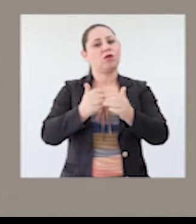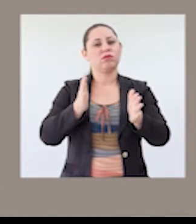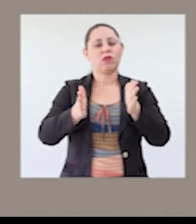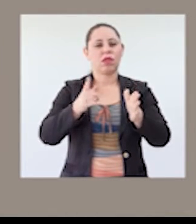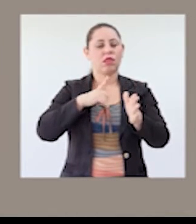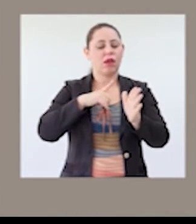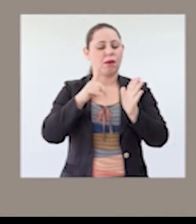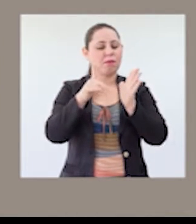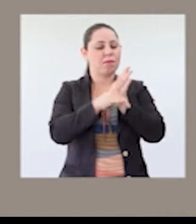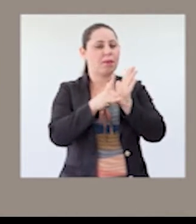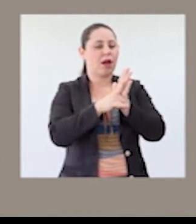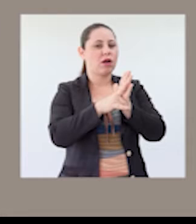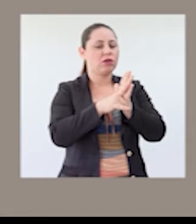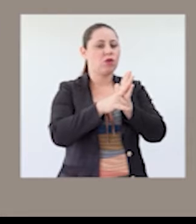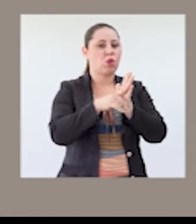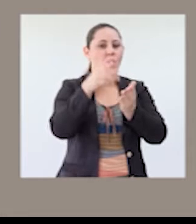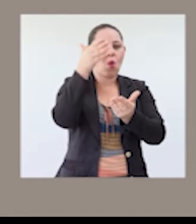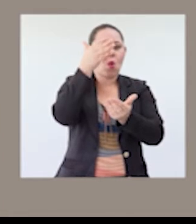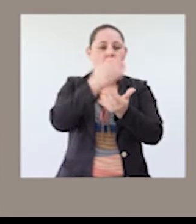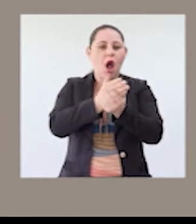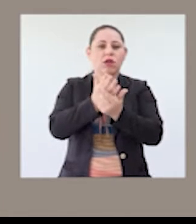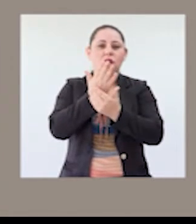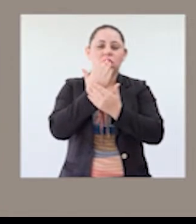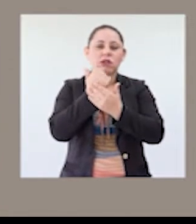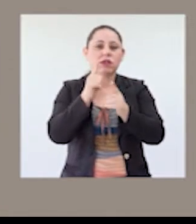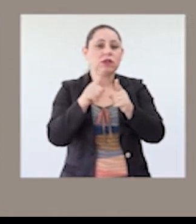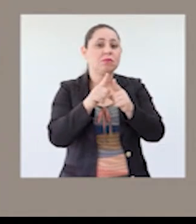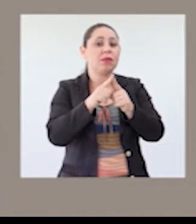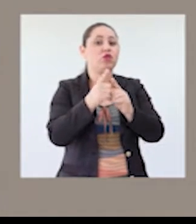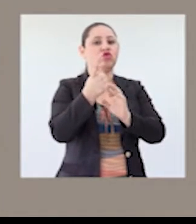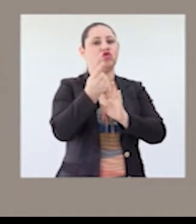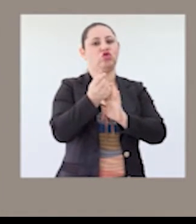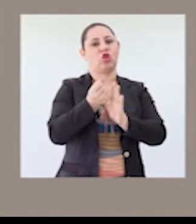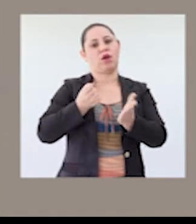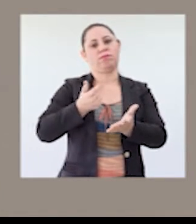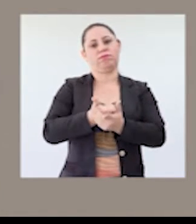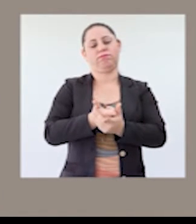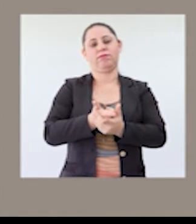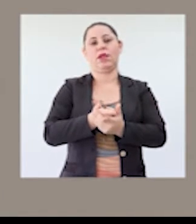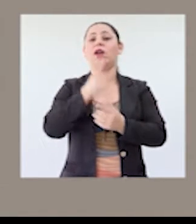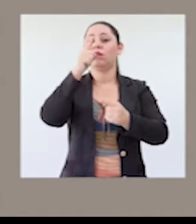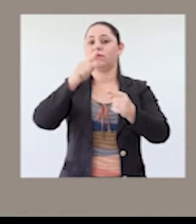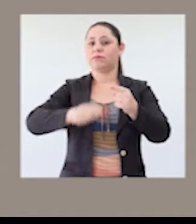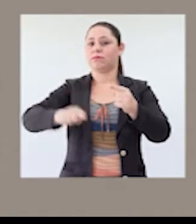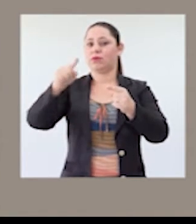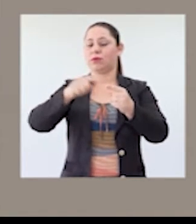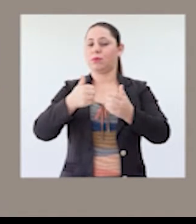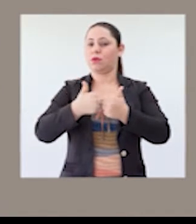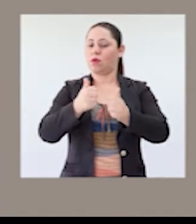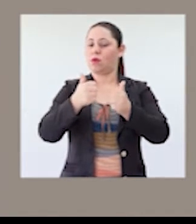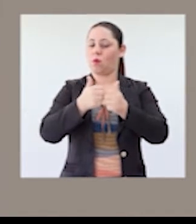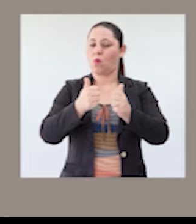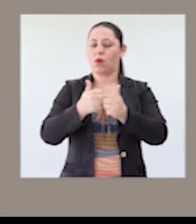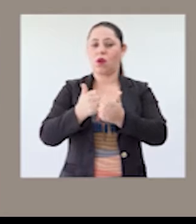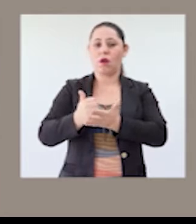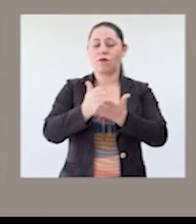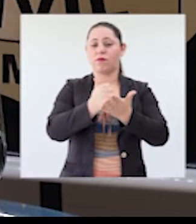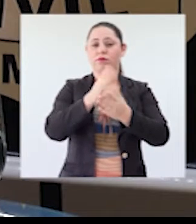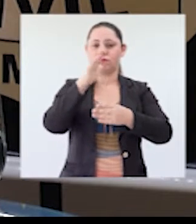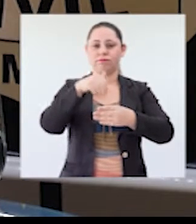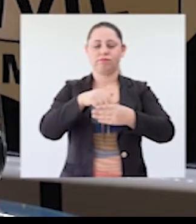pessoa recebeu um santinho, um lanche, ou até mesmo importância em dinheiro, né? Então, por isso é proibido o transporte